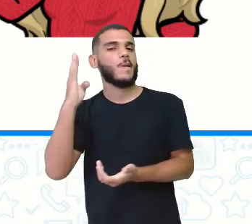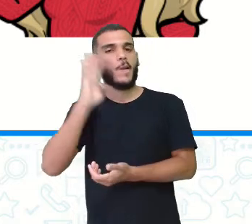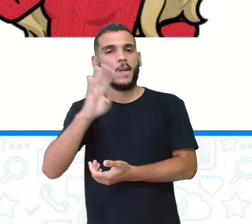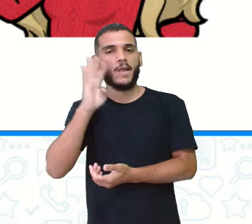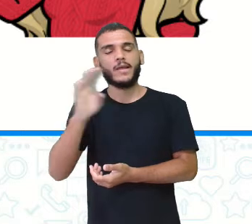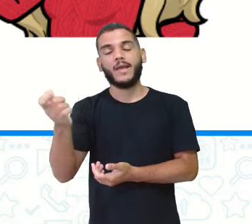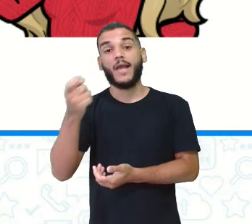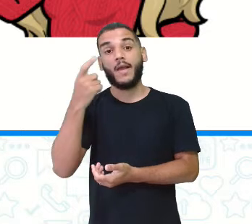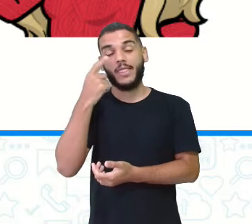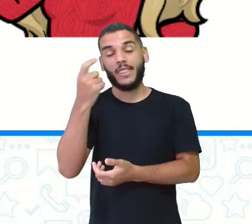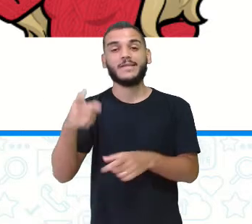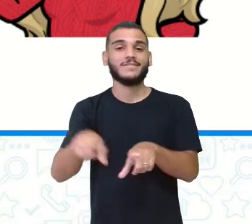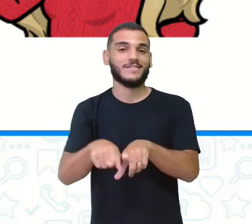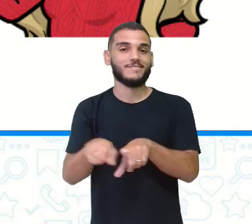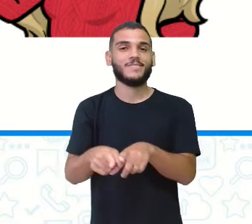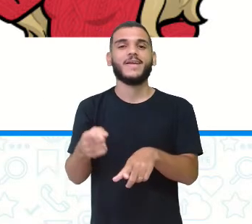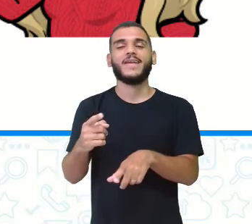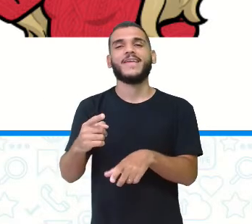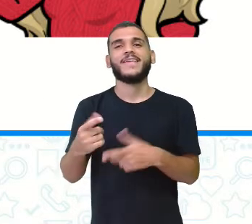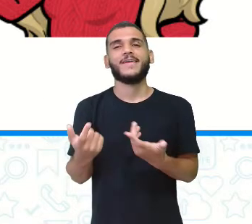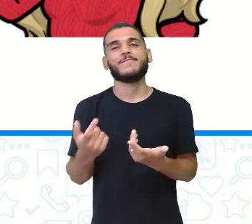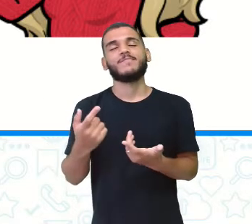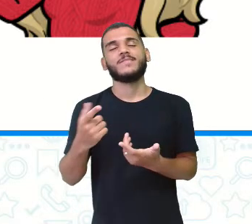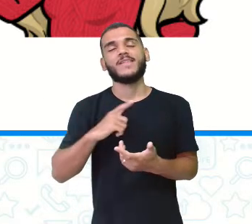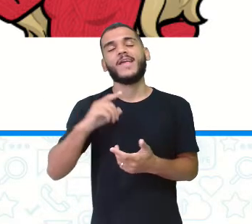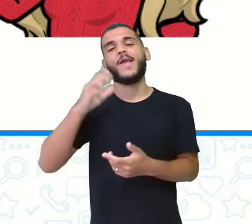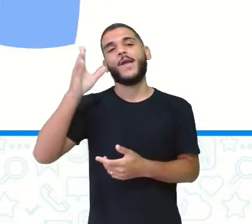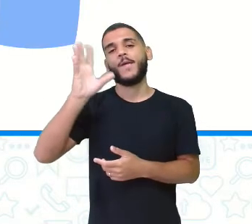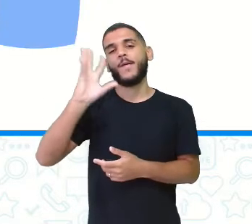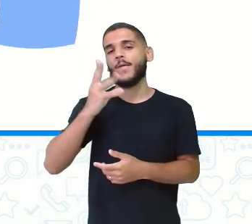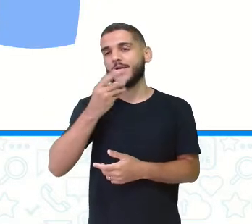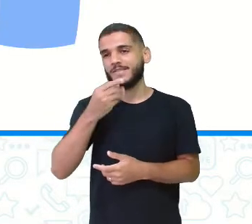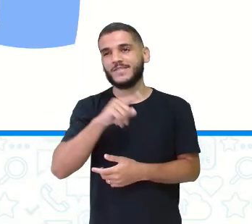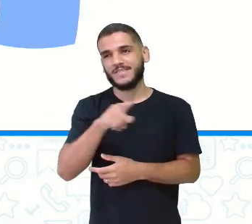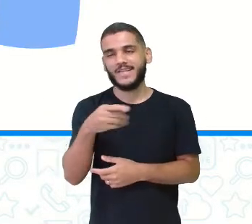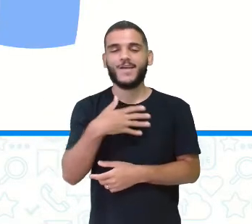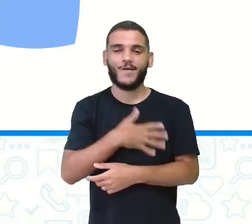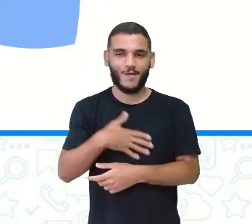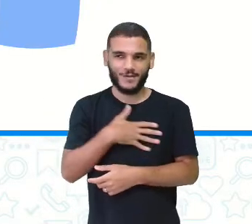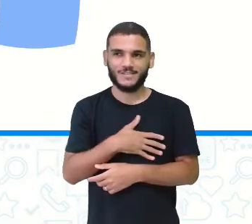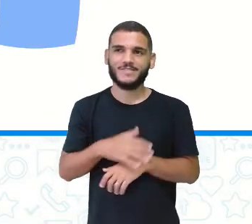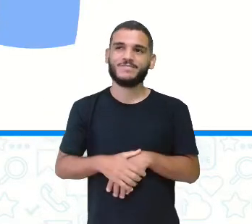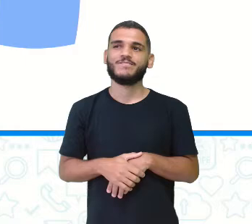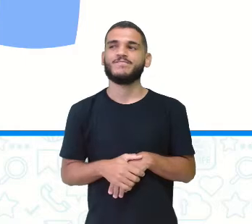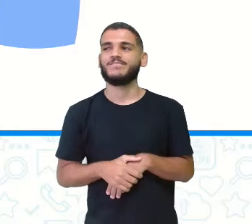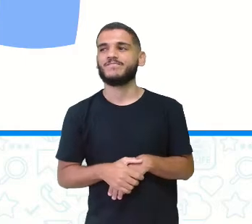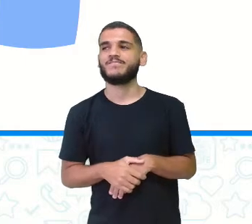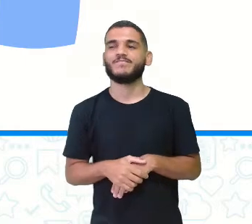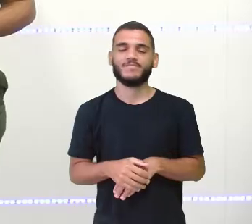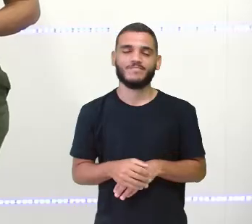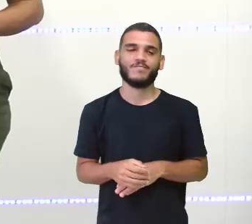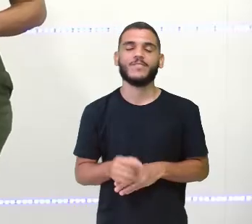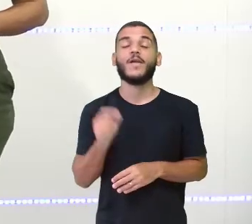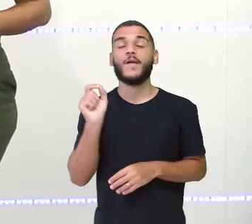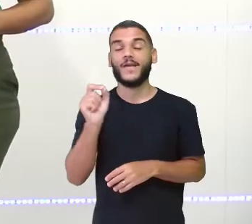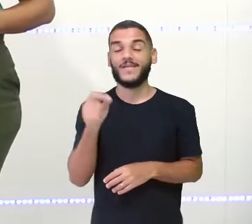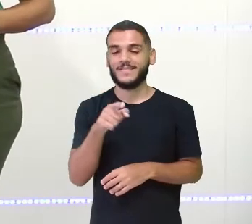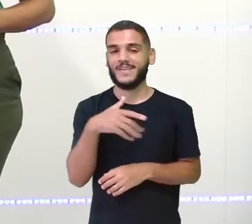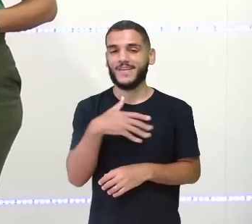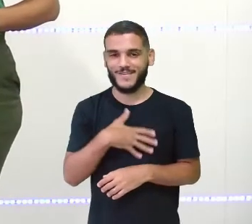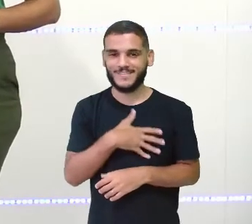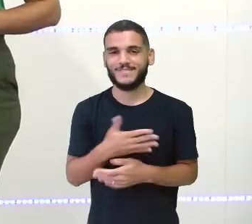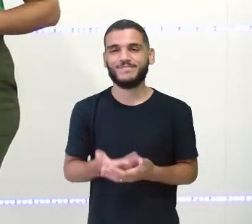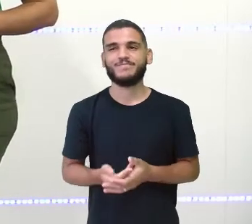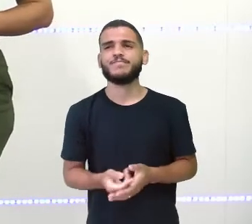muito interessantes. Nos trazem também conhecimentos. E aí, você gosta de o que é o que é? Deixa eu falar aqui rapidinho que a aula está já terminando,